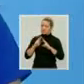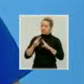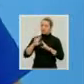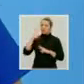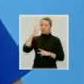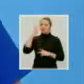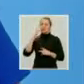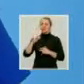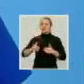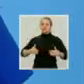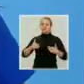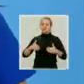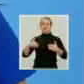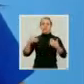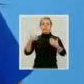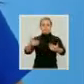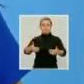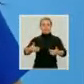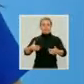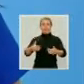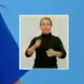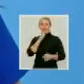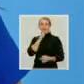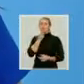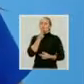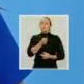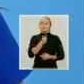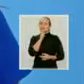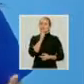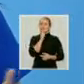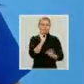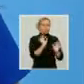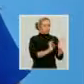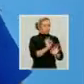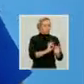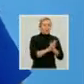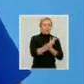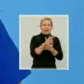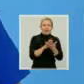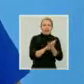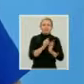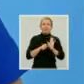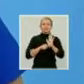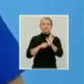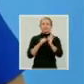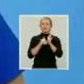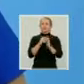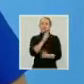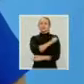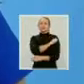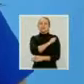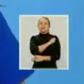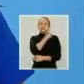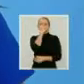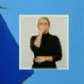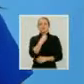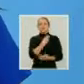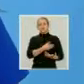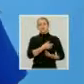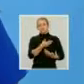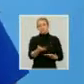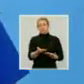alegam que os CAPES ainda não estão aparelhados para atender a demanda dos alunos deficientes visuais.